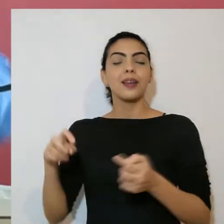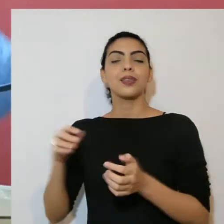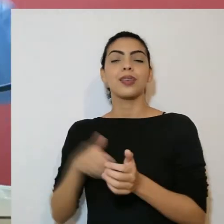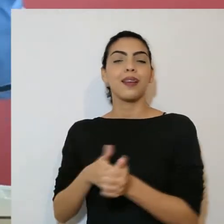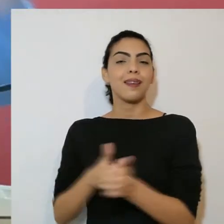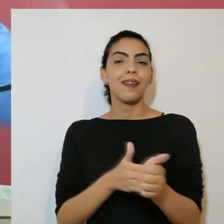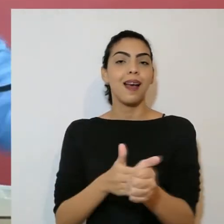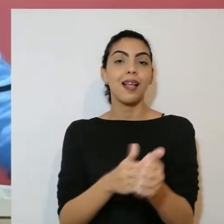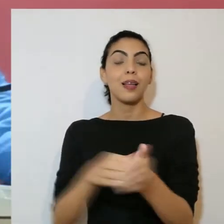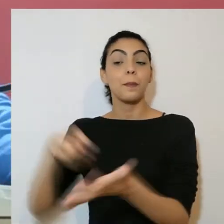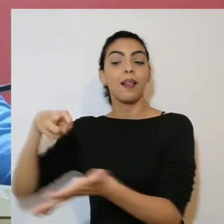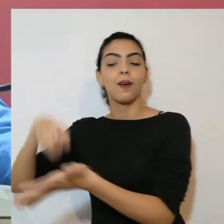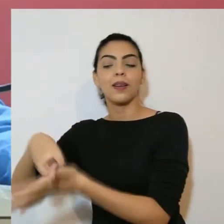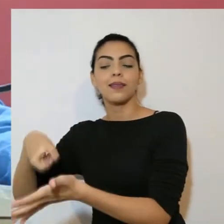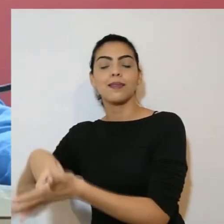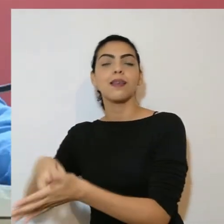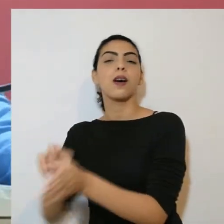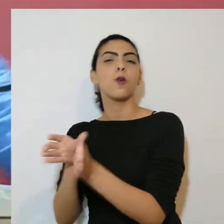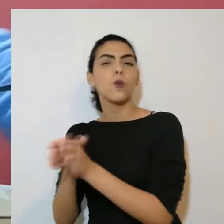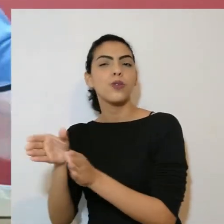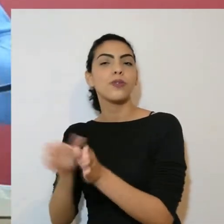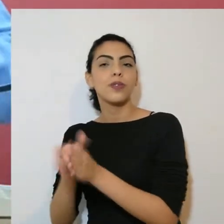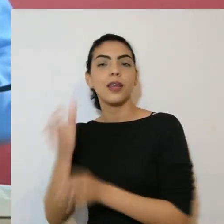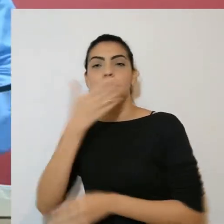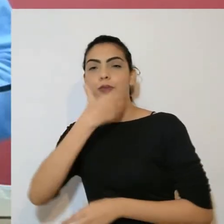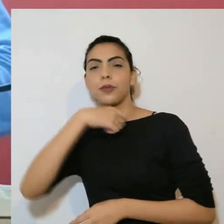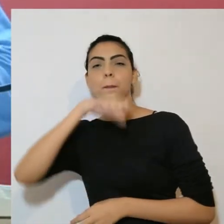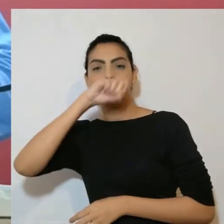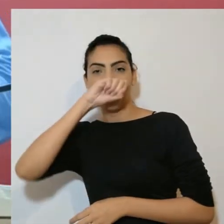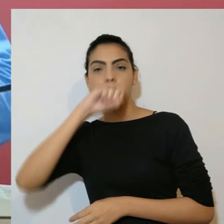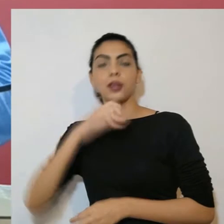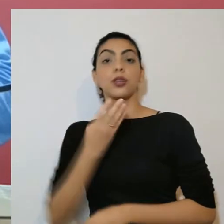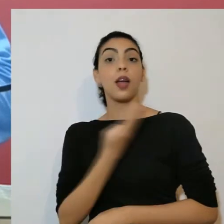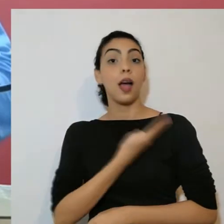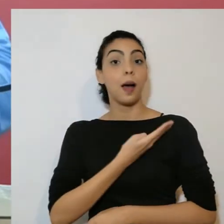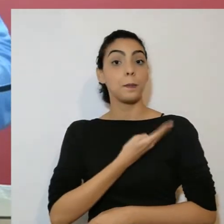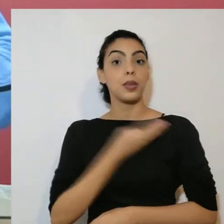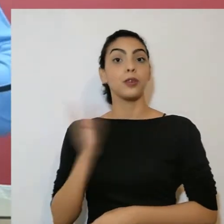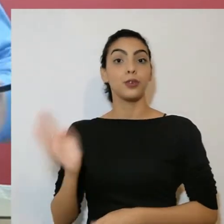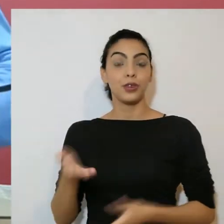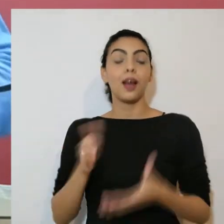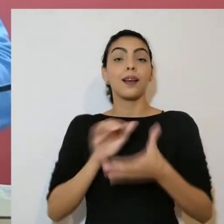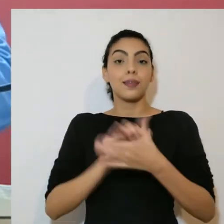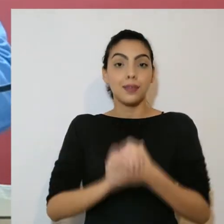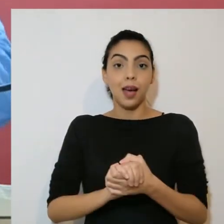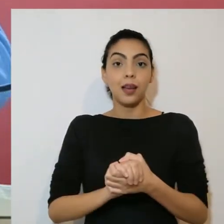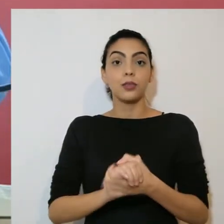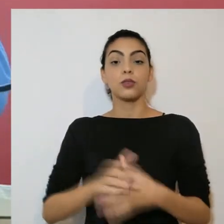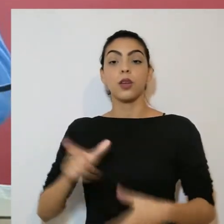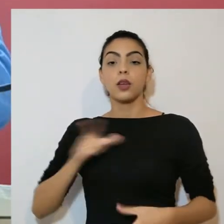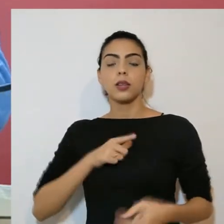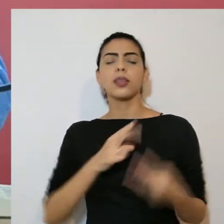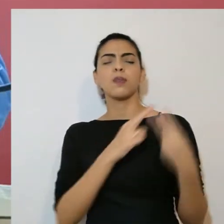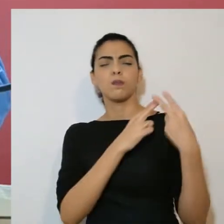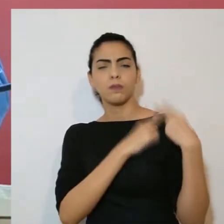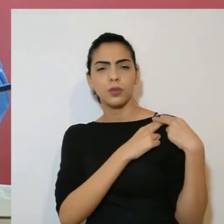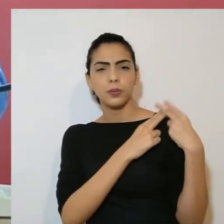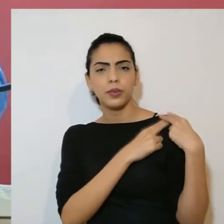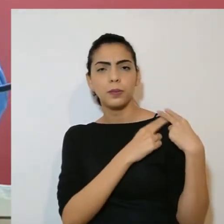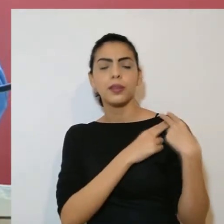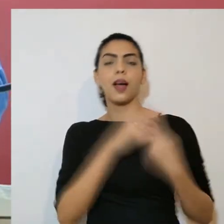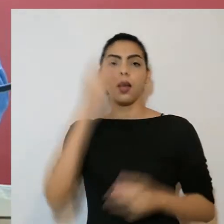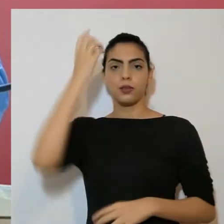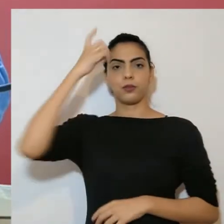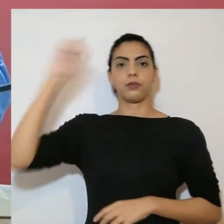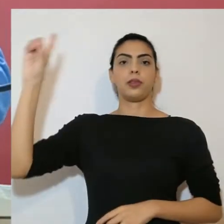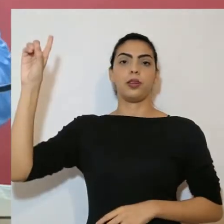oração, conselhos dos pais, de amigos que já casaram, de pessoas que têm uma vida comprometida